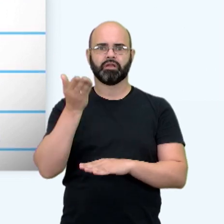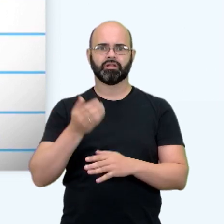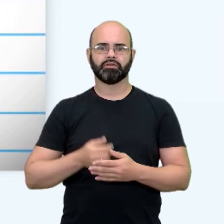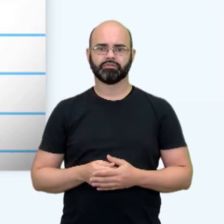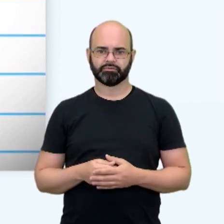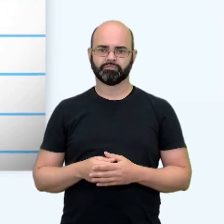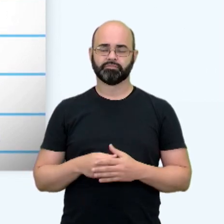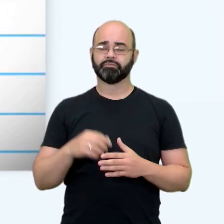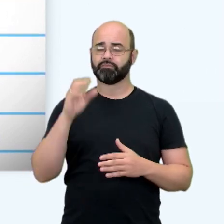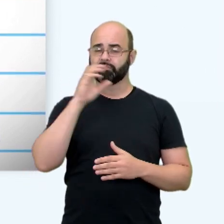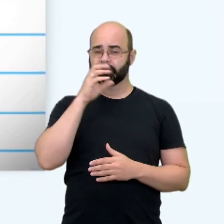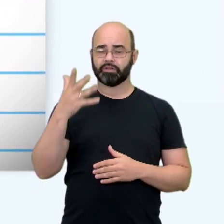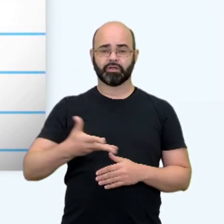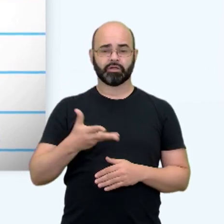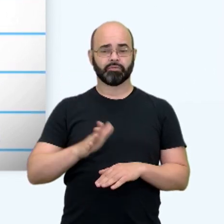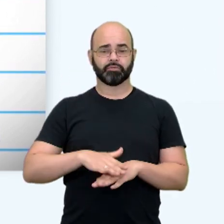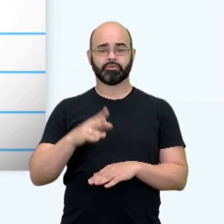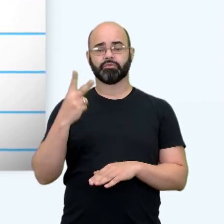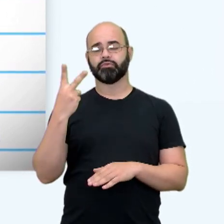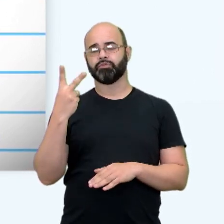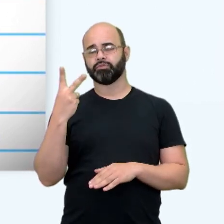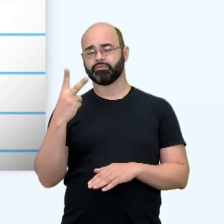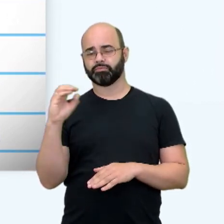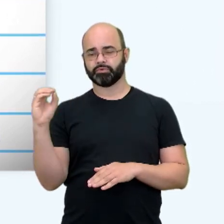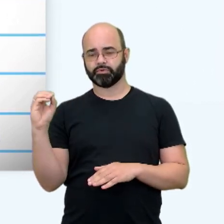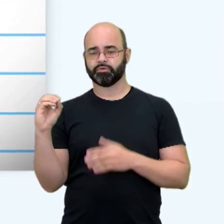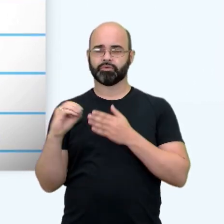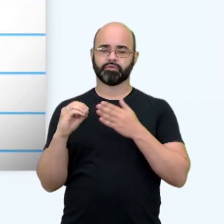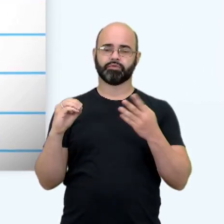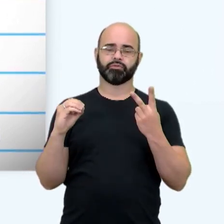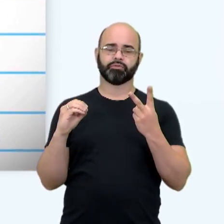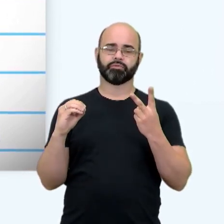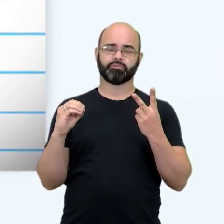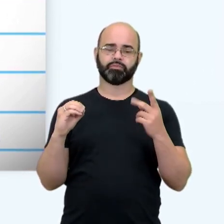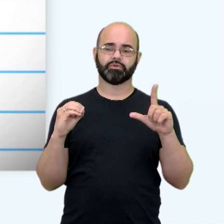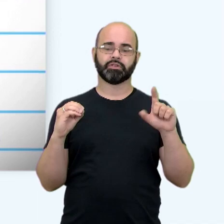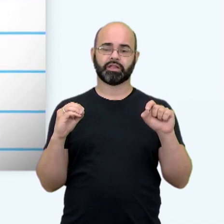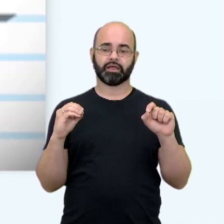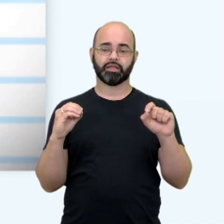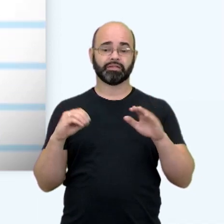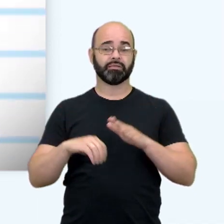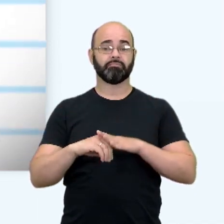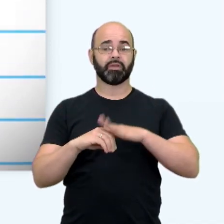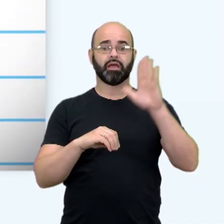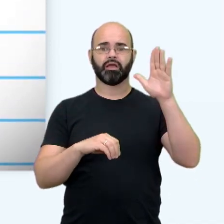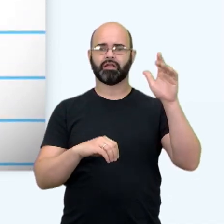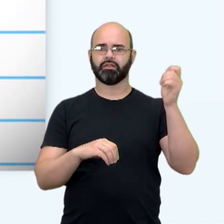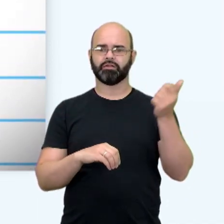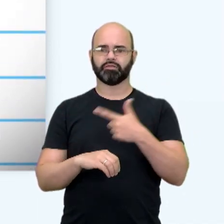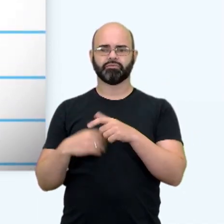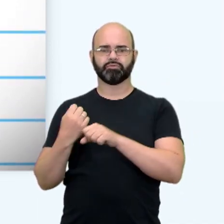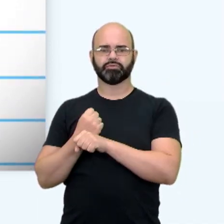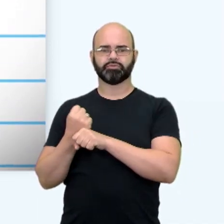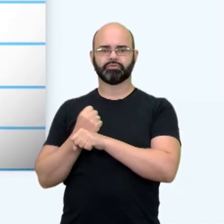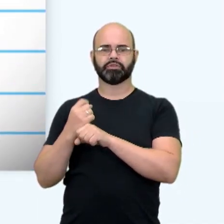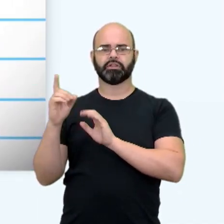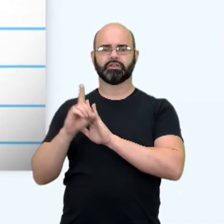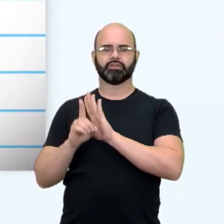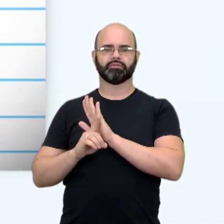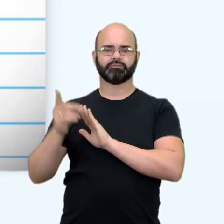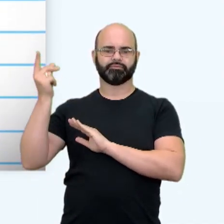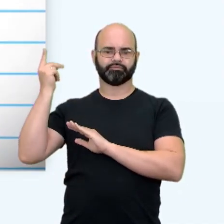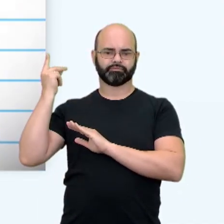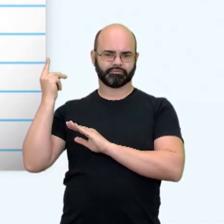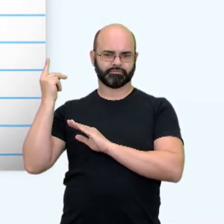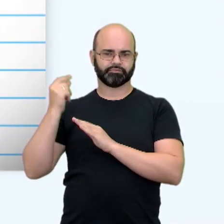cresceram mais rapidamente entre 2000 e 2010 do que nas décadas anteriores. É preocupante que 17 dos 18 anos mais quentes